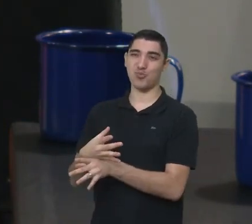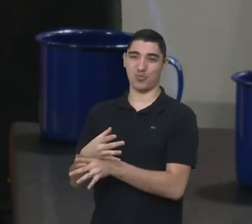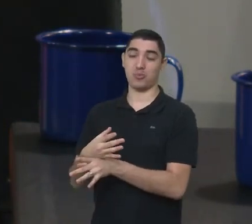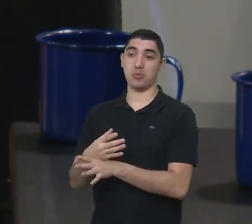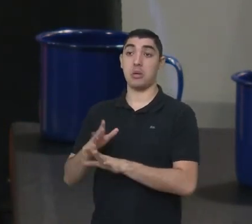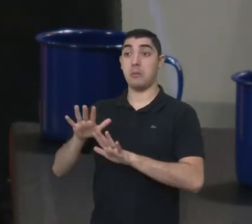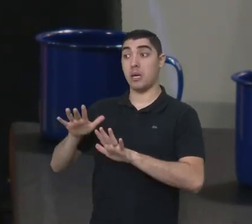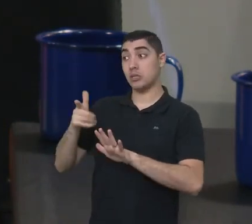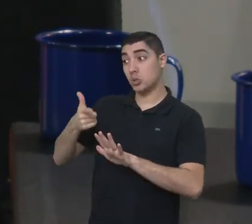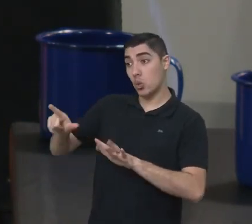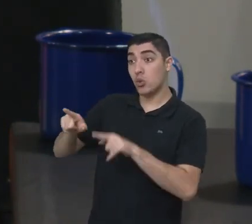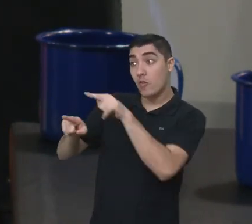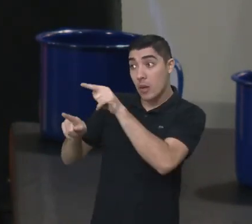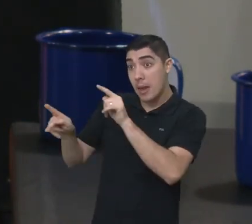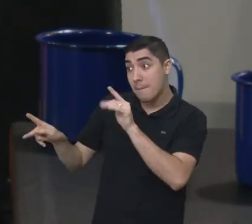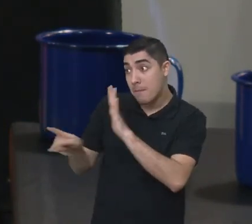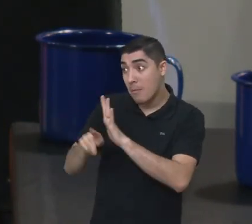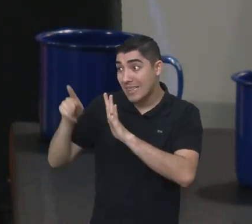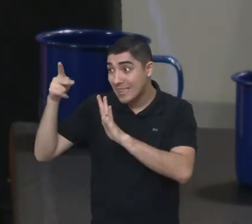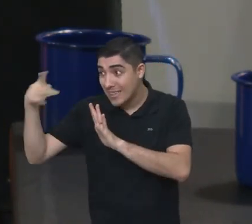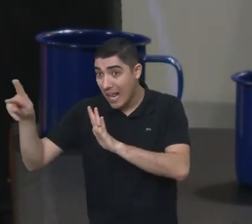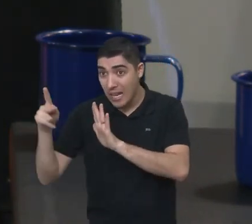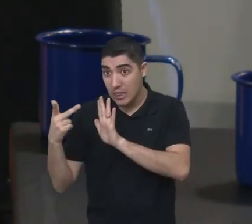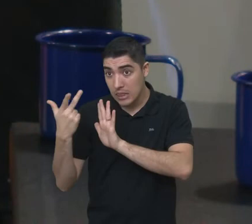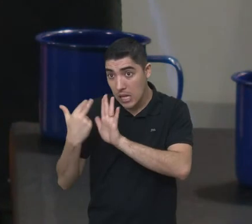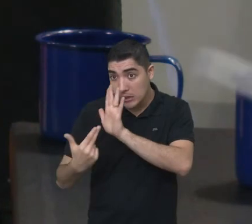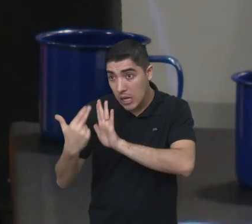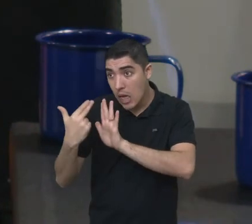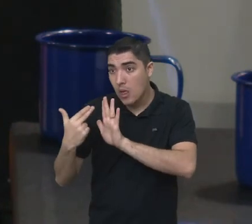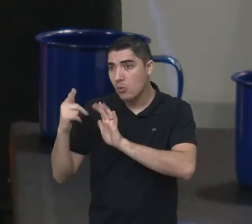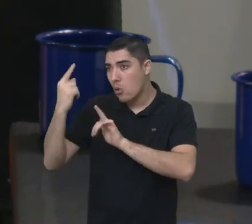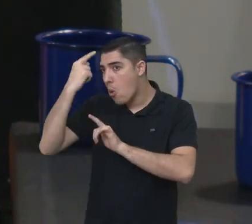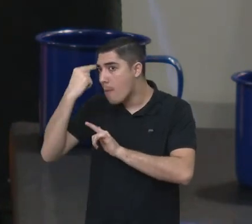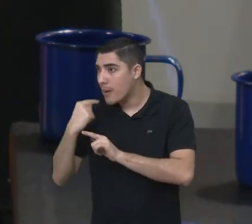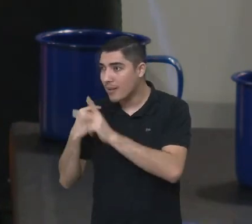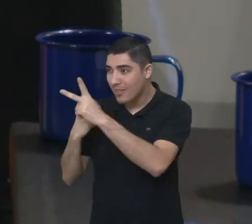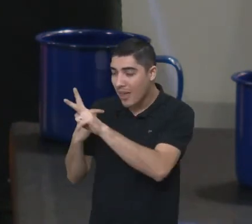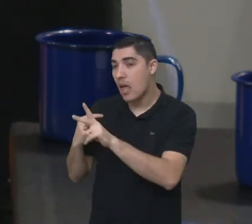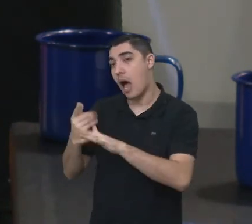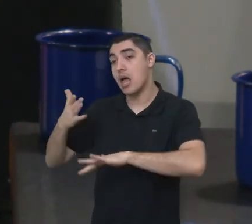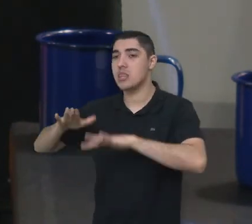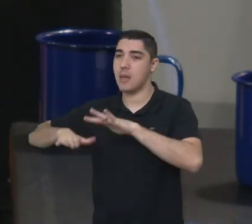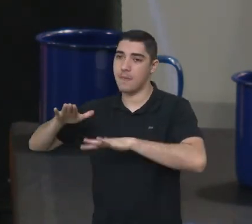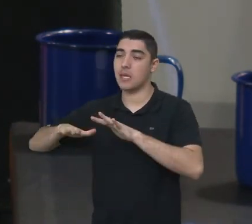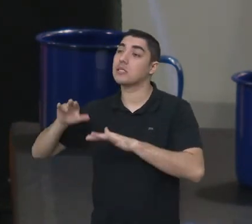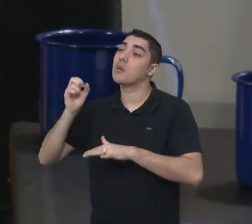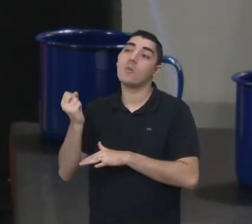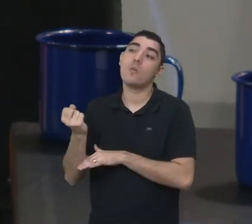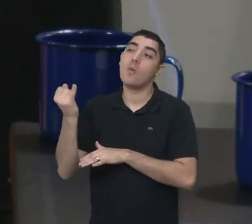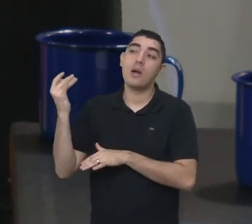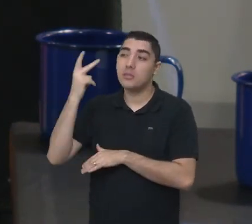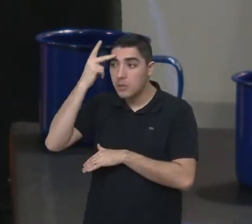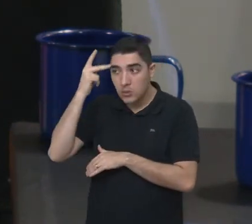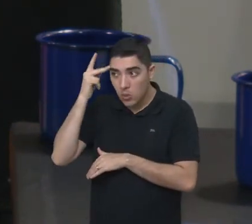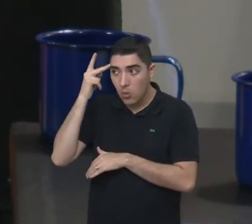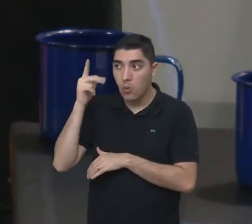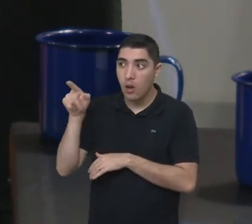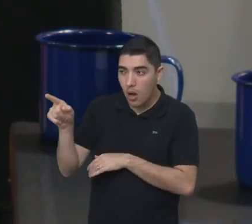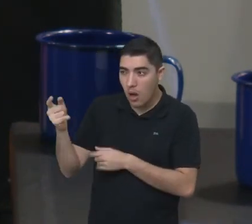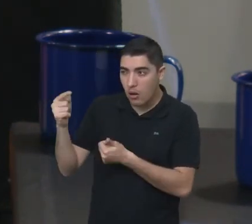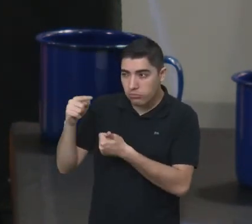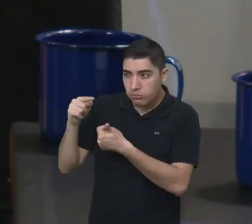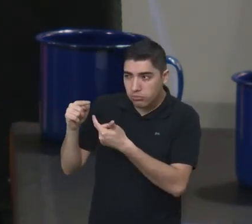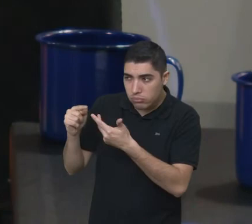personalizados depende muito, né, da quantas pessoas que eu vou desenhar numa almofada. O